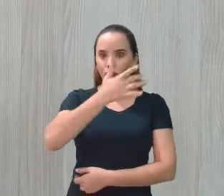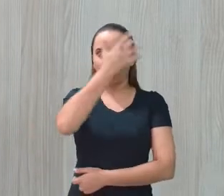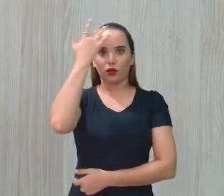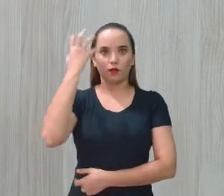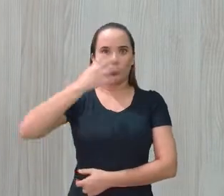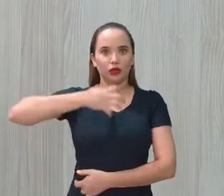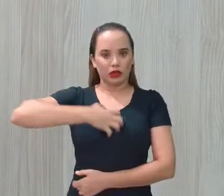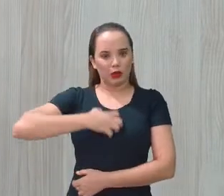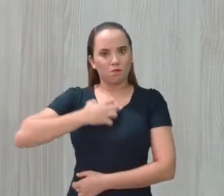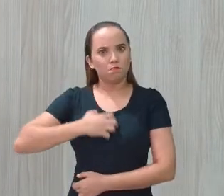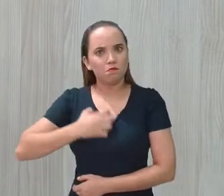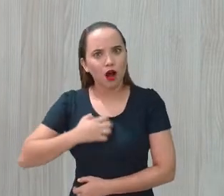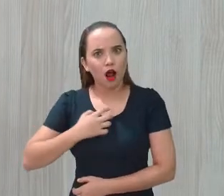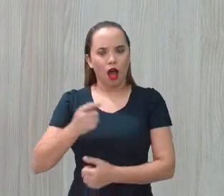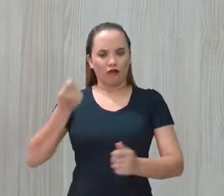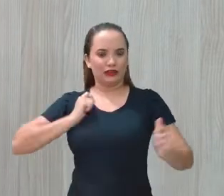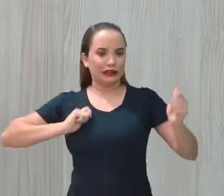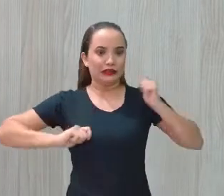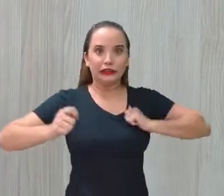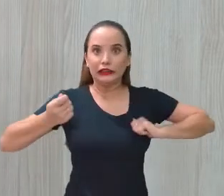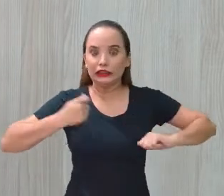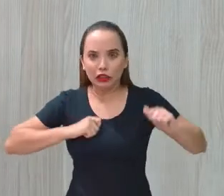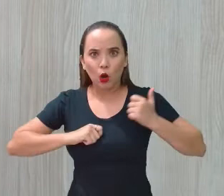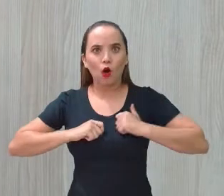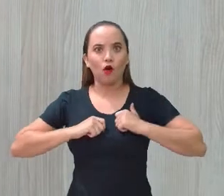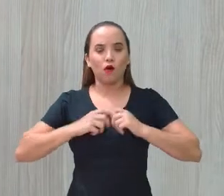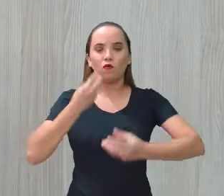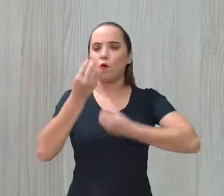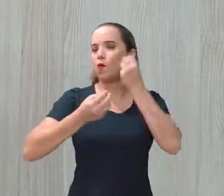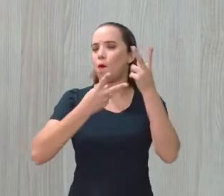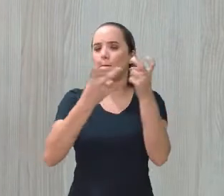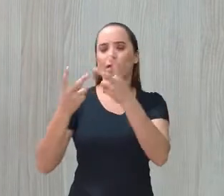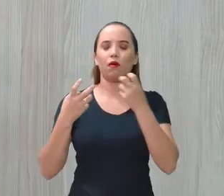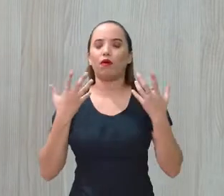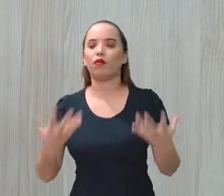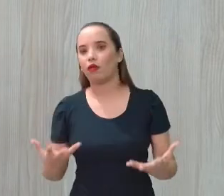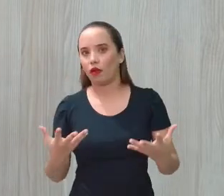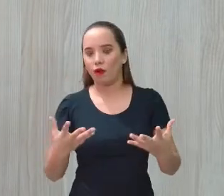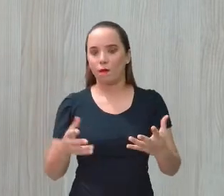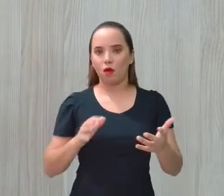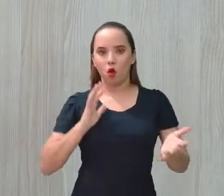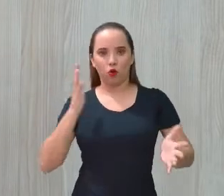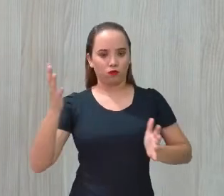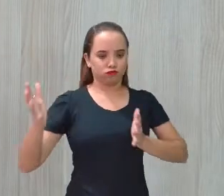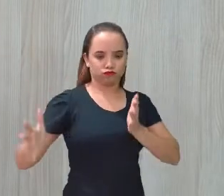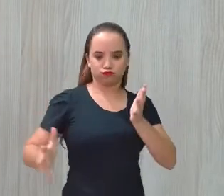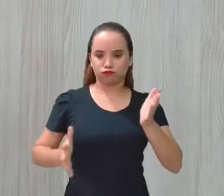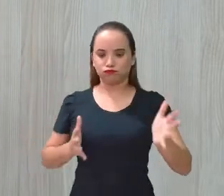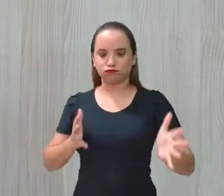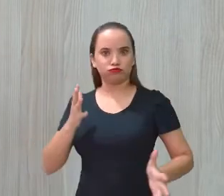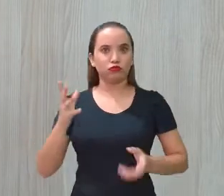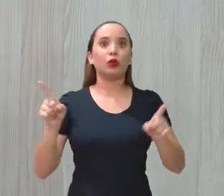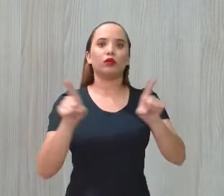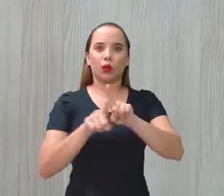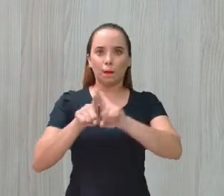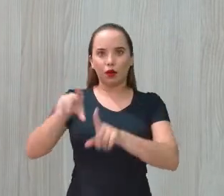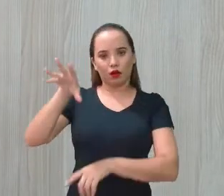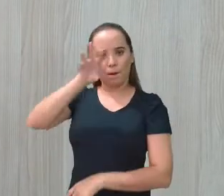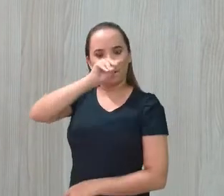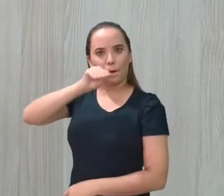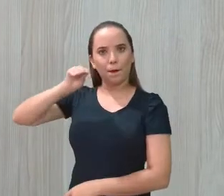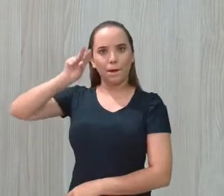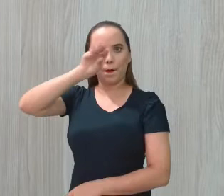bravo, muito ansioso, é perceptível que o seu gestual, o tom de voz, a